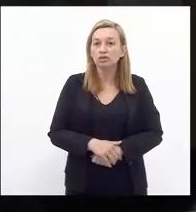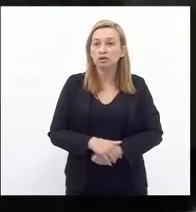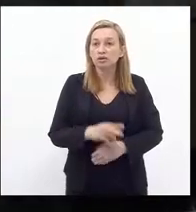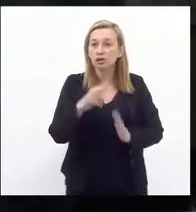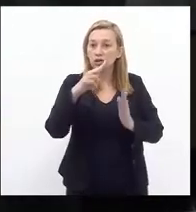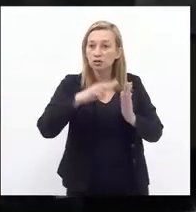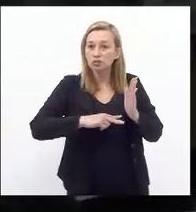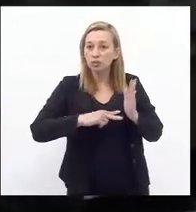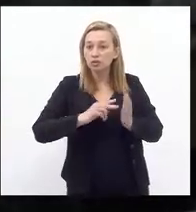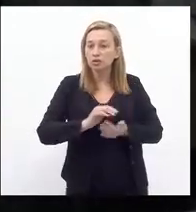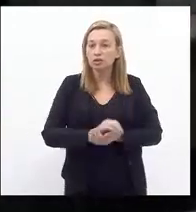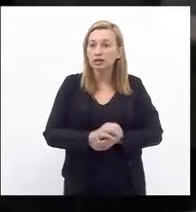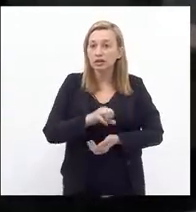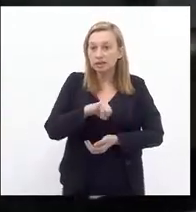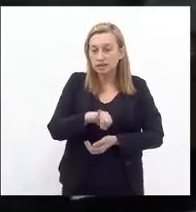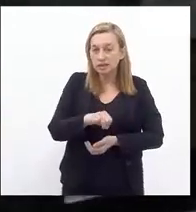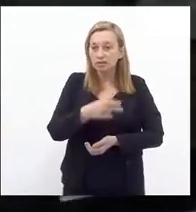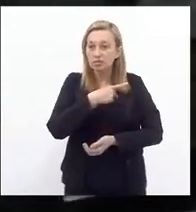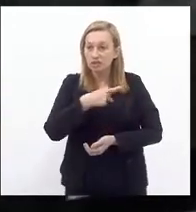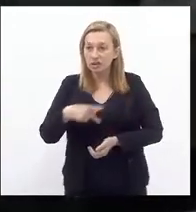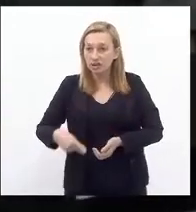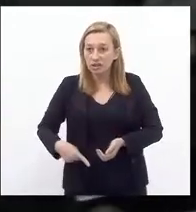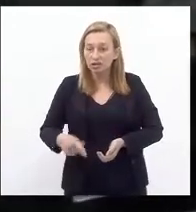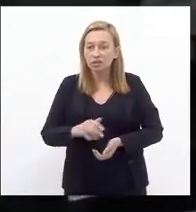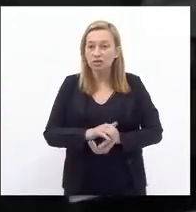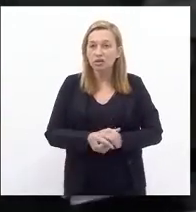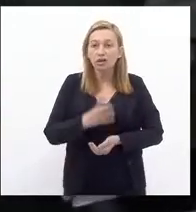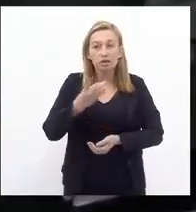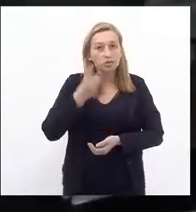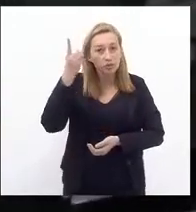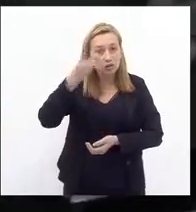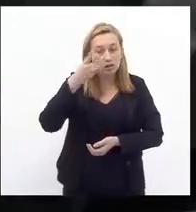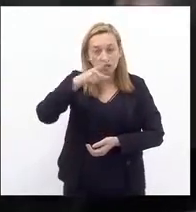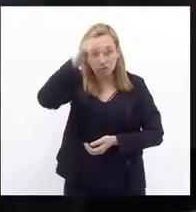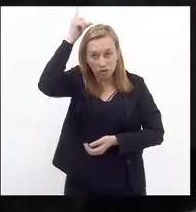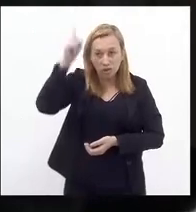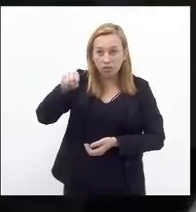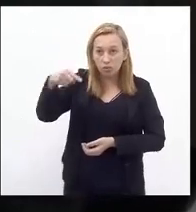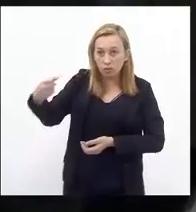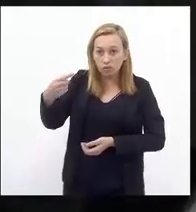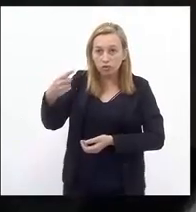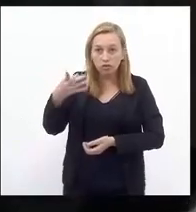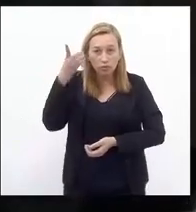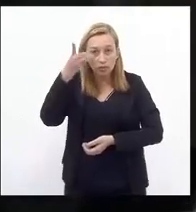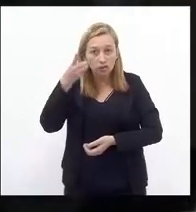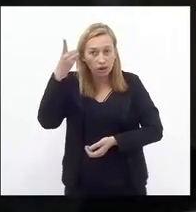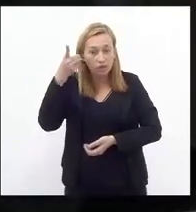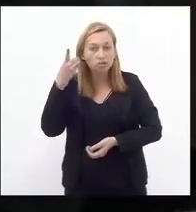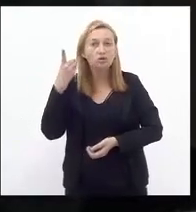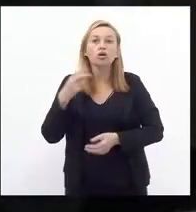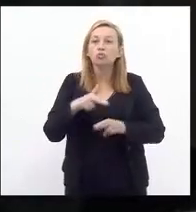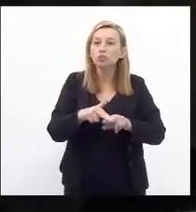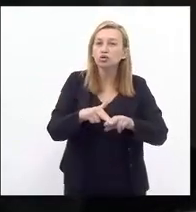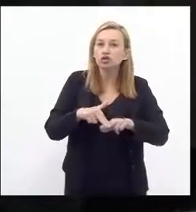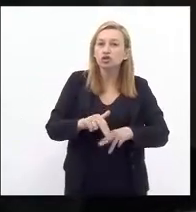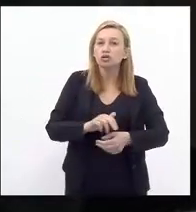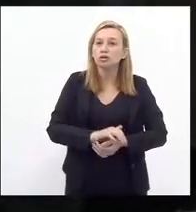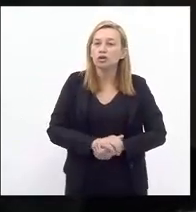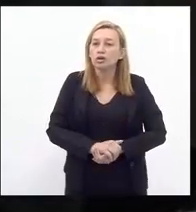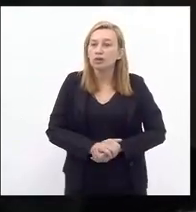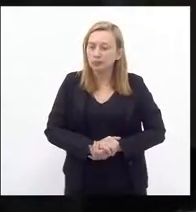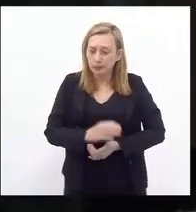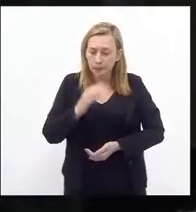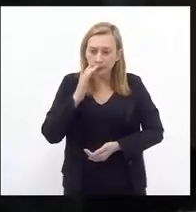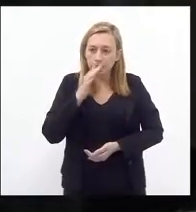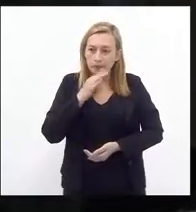leitura do parecer se Presidente Deputado dos Paulos demais parlamentares por conta do